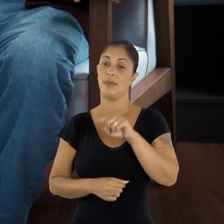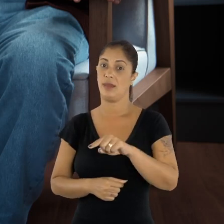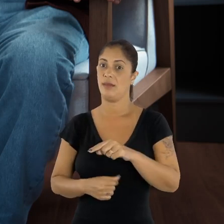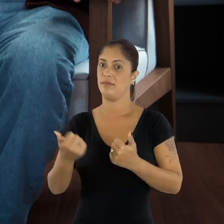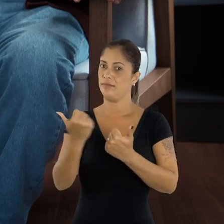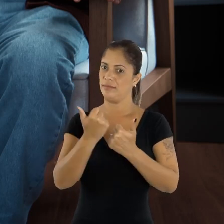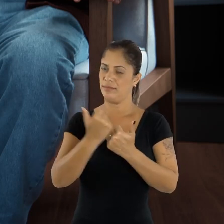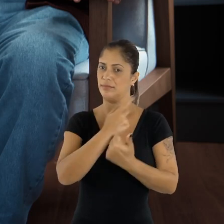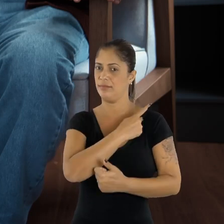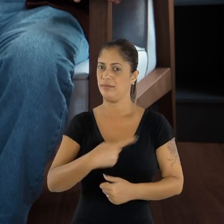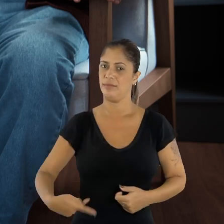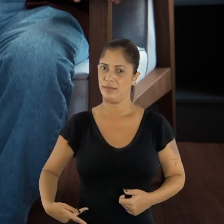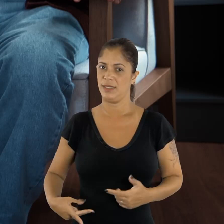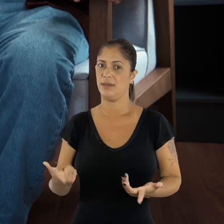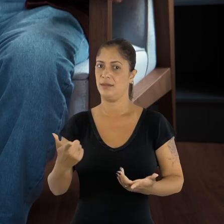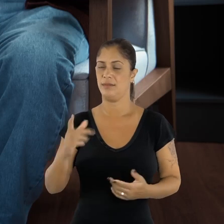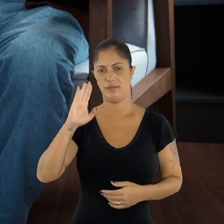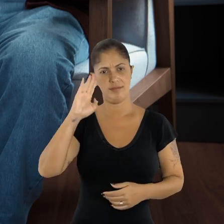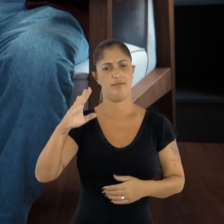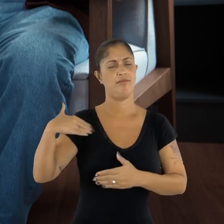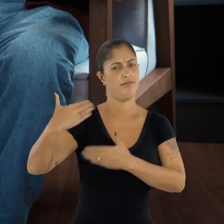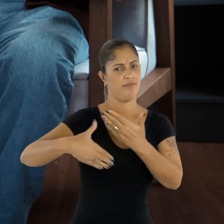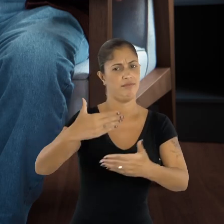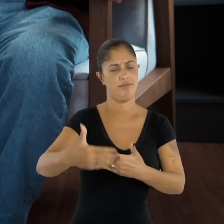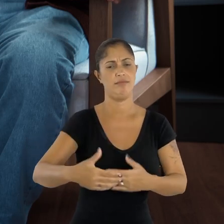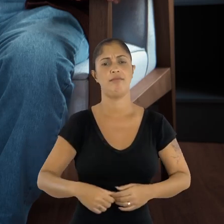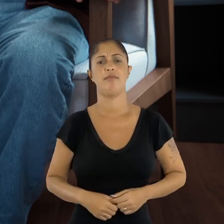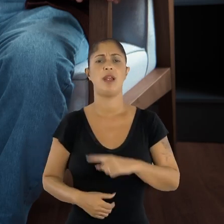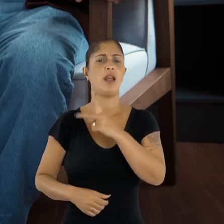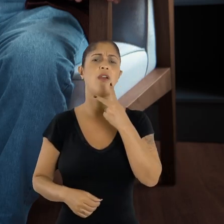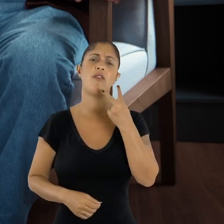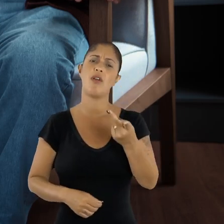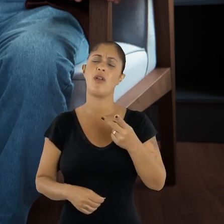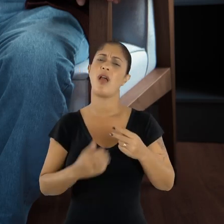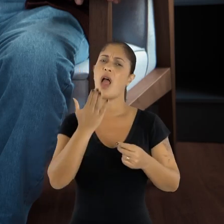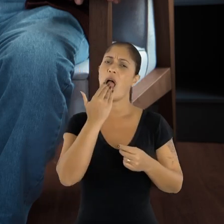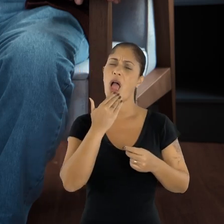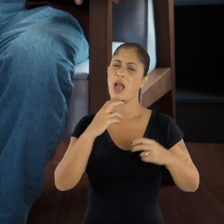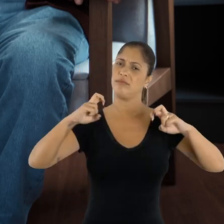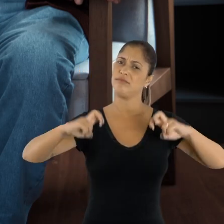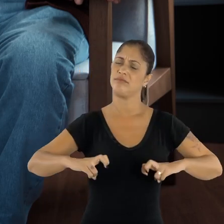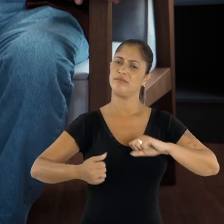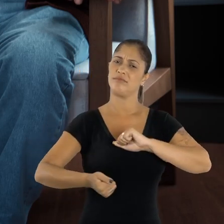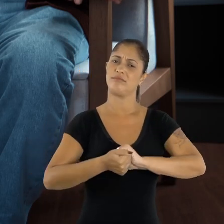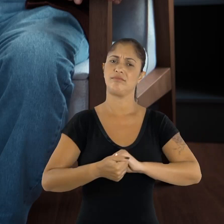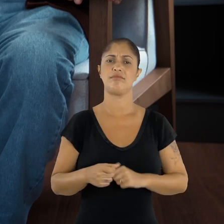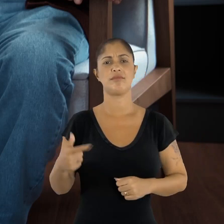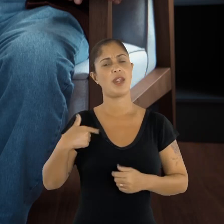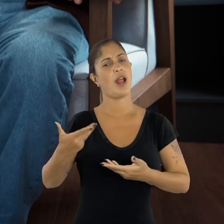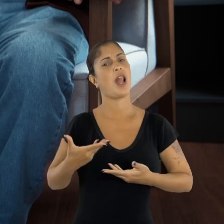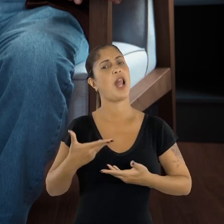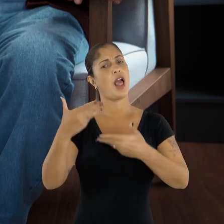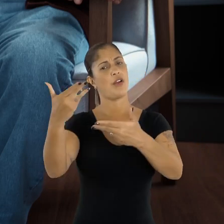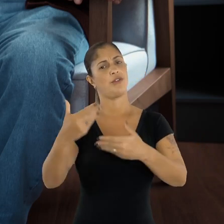Foi assessor da presidência da República, pessoa renomada, com uma trajetória. Aí ele falou, a gente almoçou juntos lá no